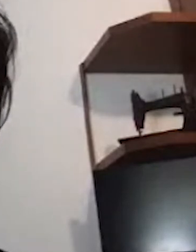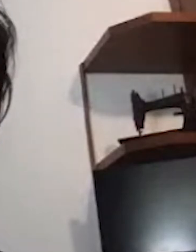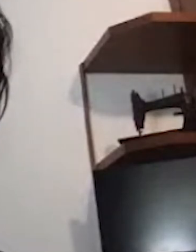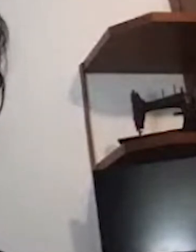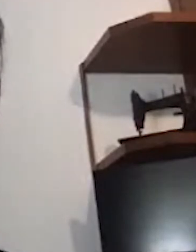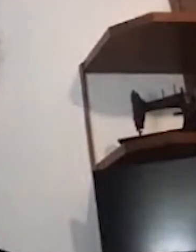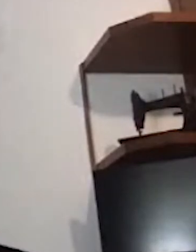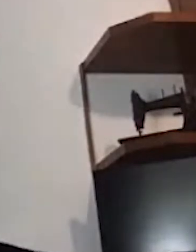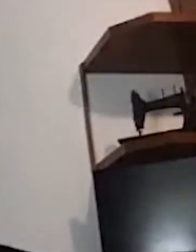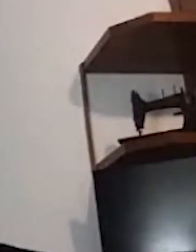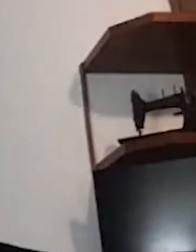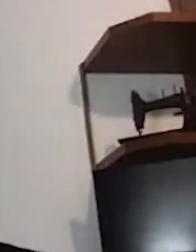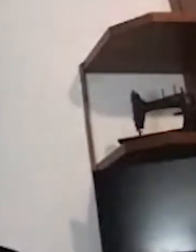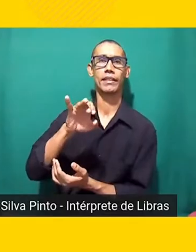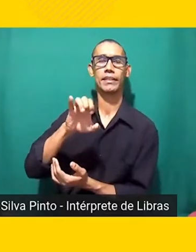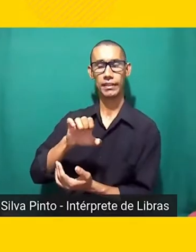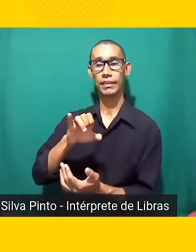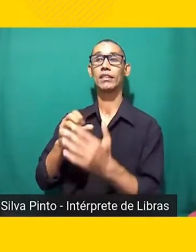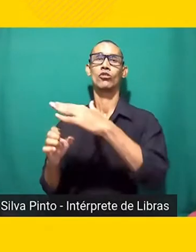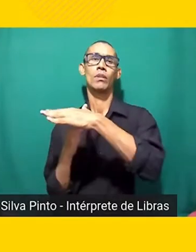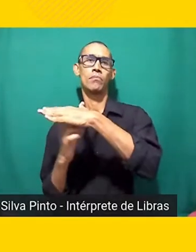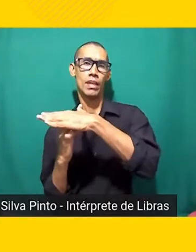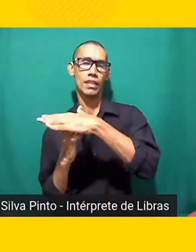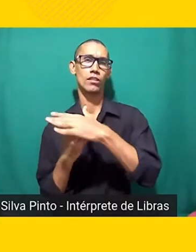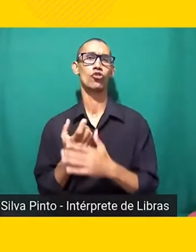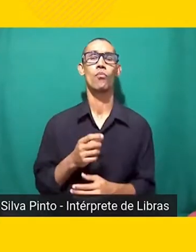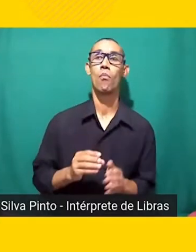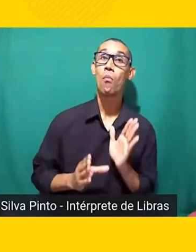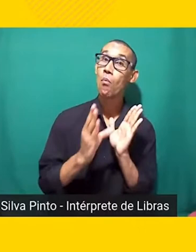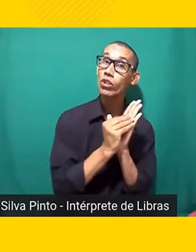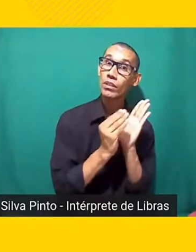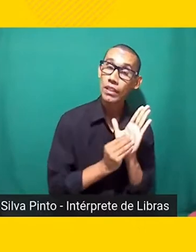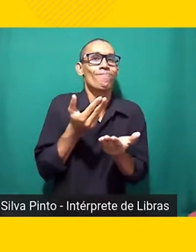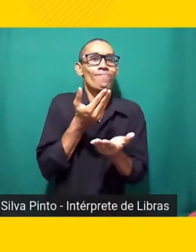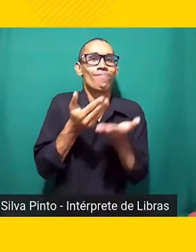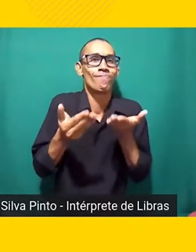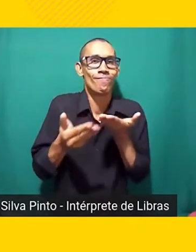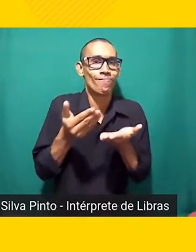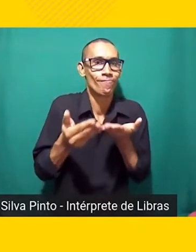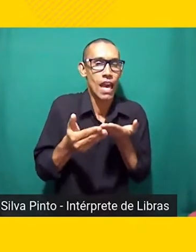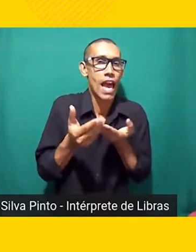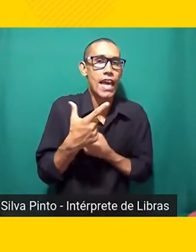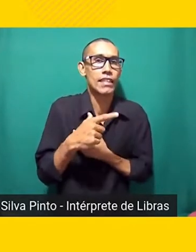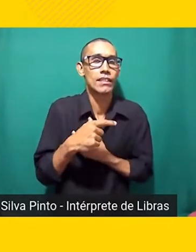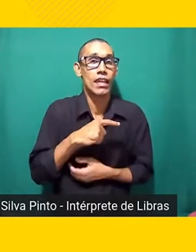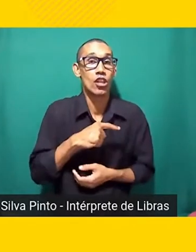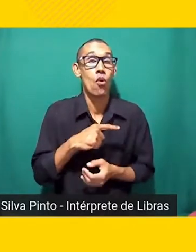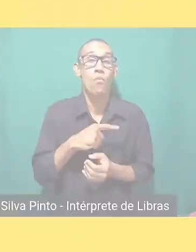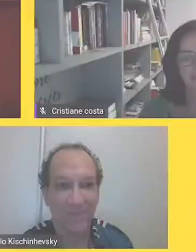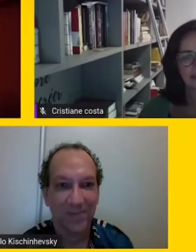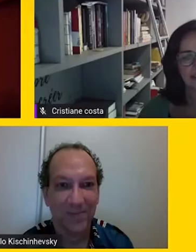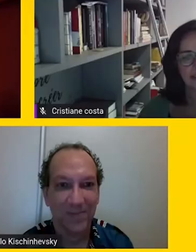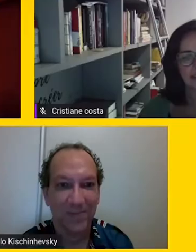empresa, né? Justamente o que foi falado. A gente vive uma crise do modelo das empresas jornalísticas, que até então era o único modelo possível,